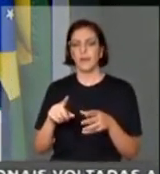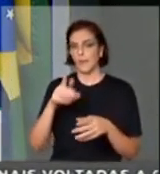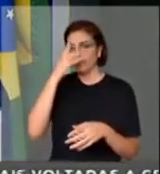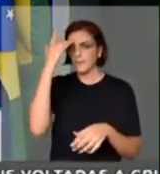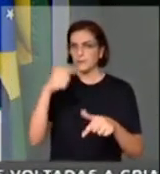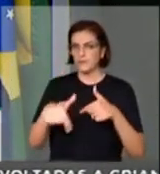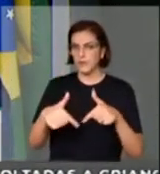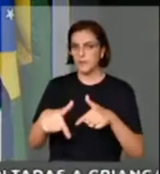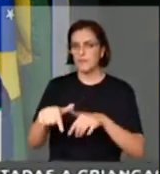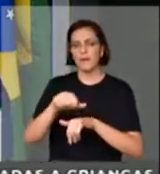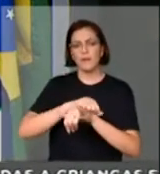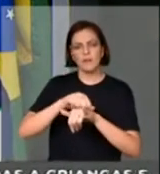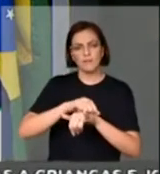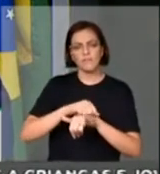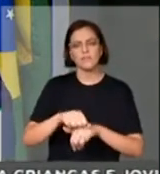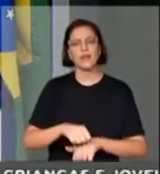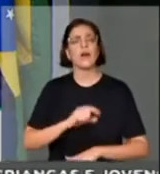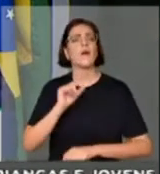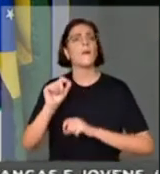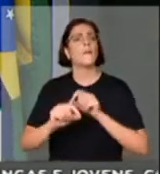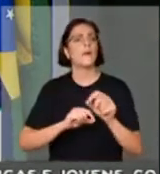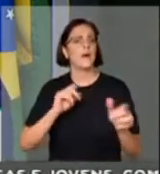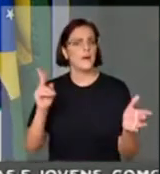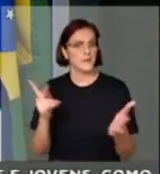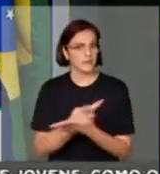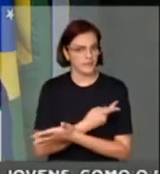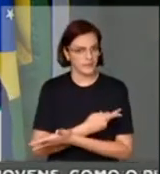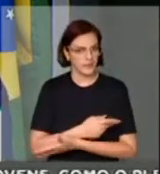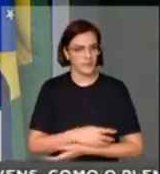Jato foram alvo de uma operação